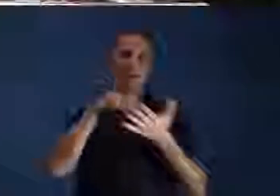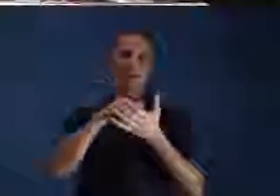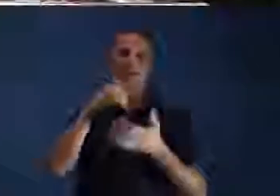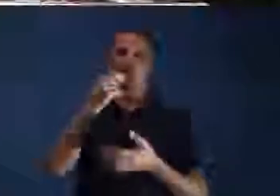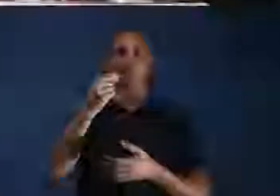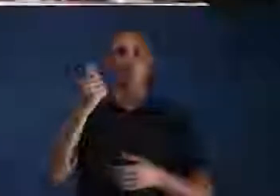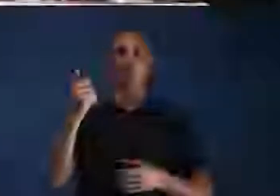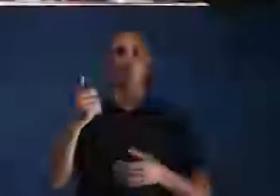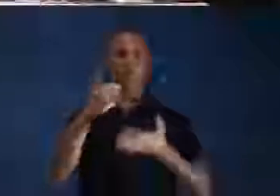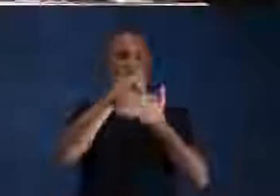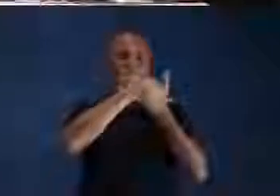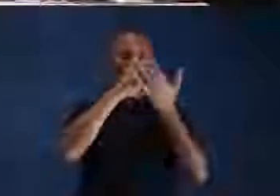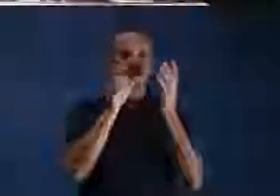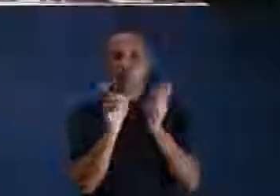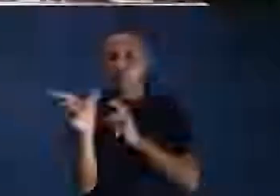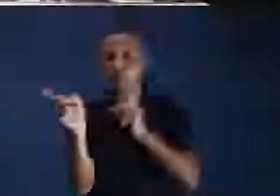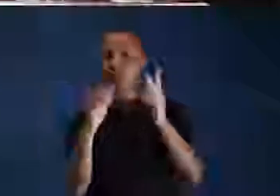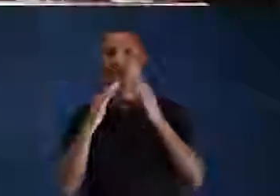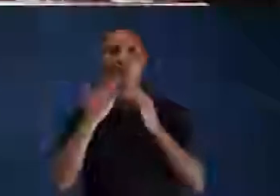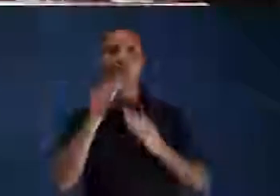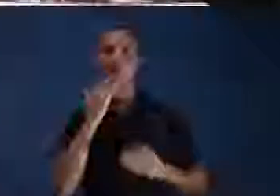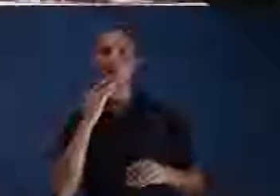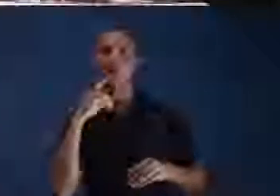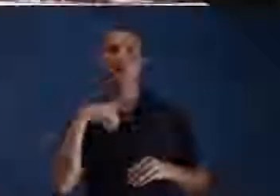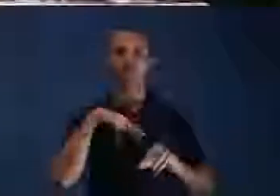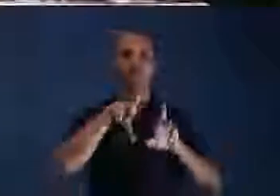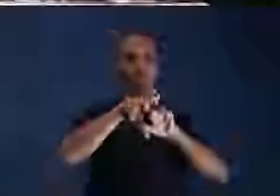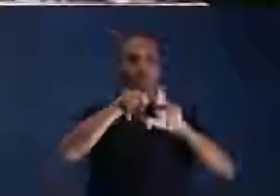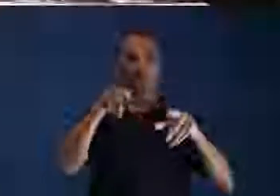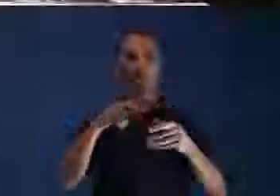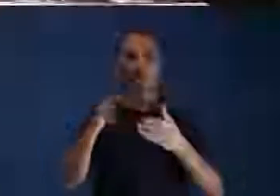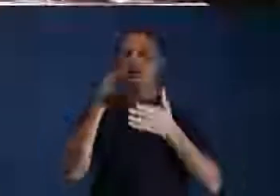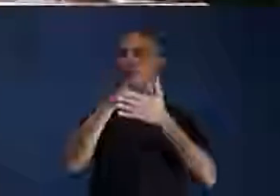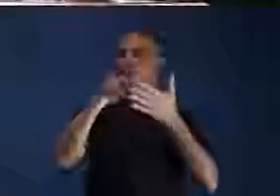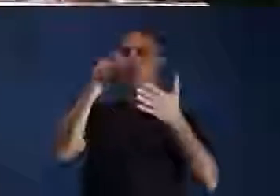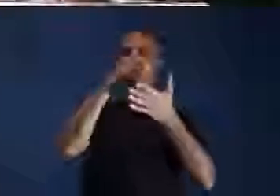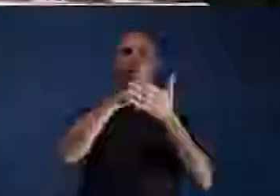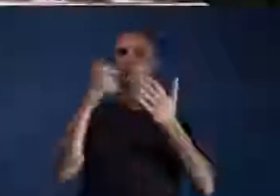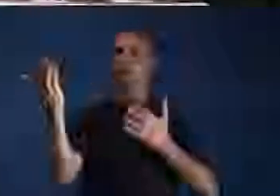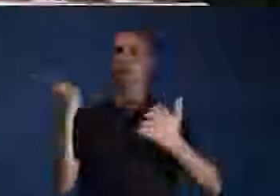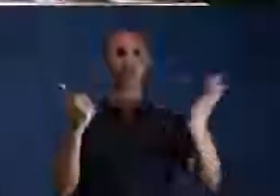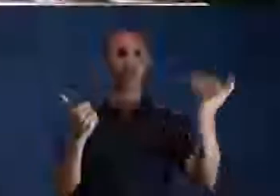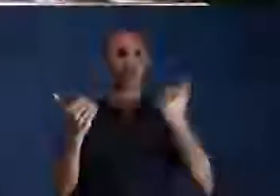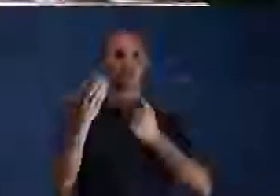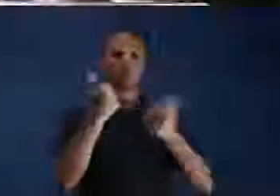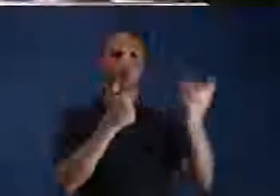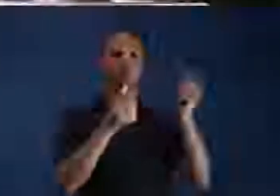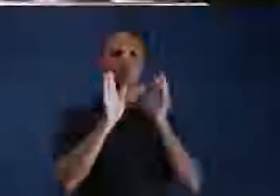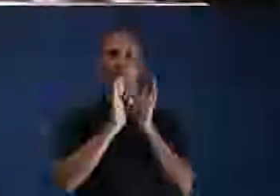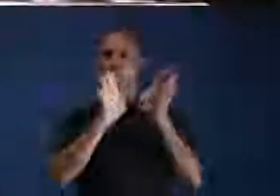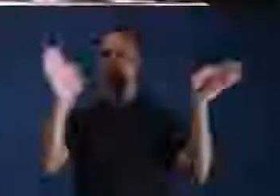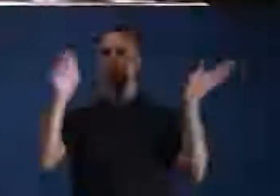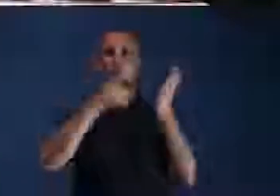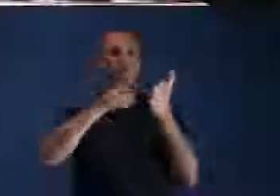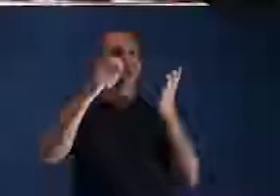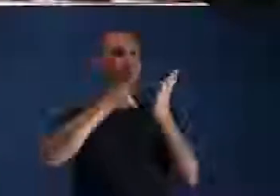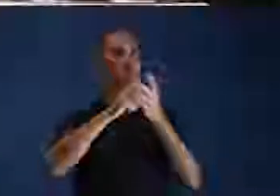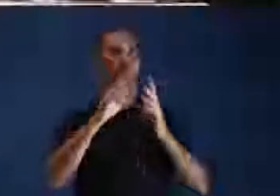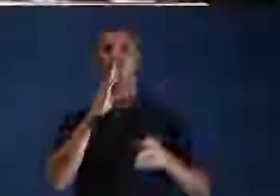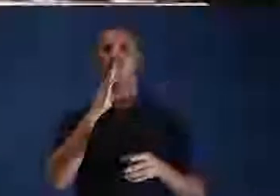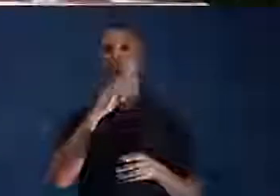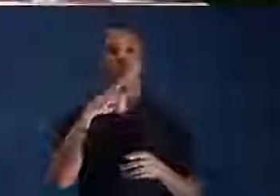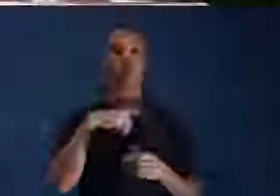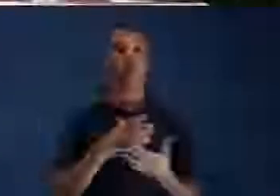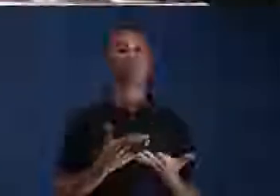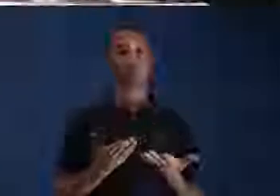nas favelas. Fui chamando escritores com esse panorama amplo em mente, explica Bellotto. E é claro que a